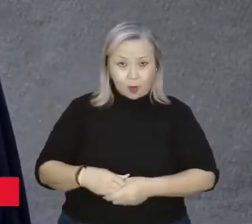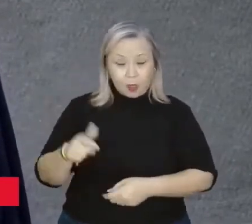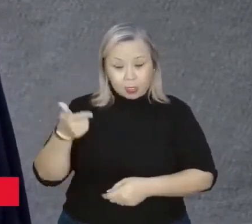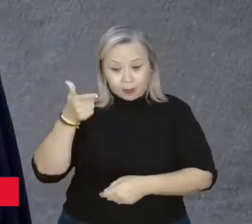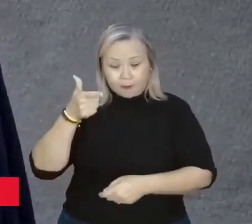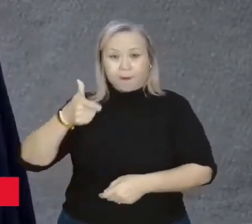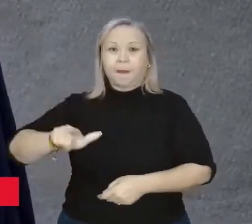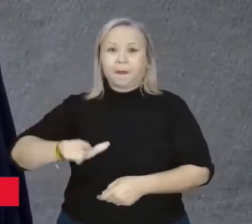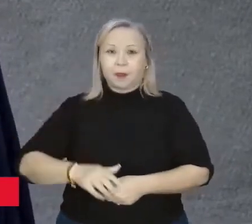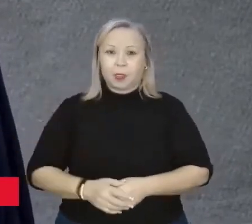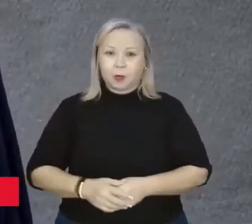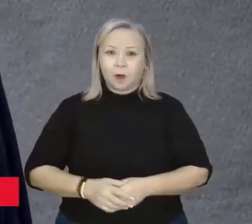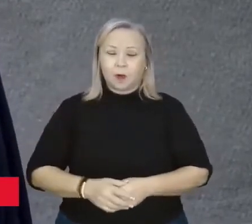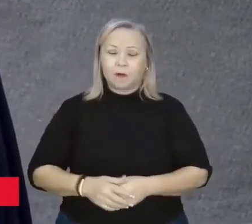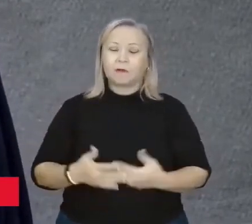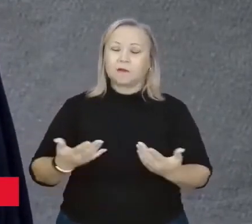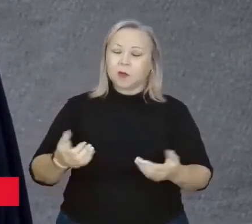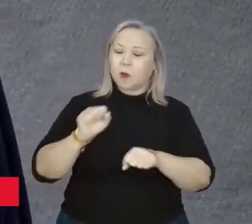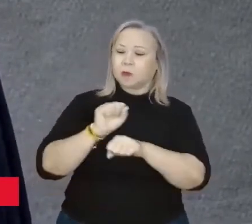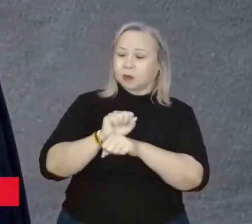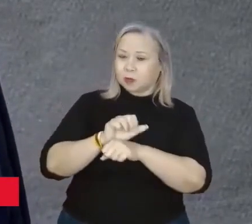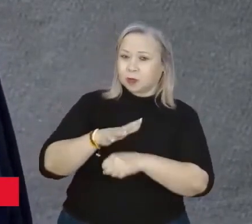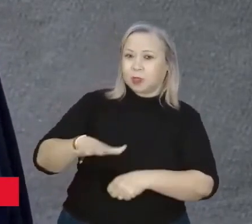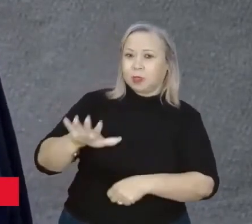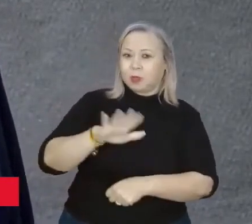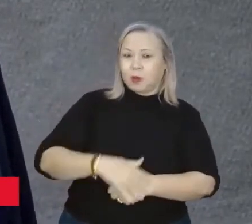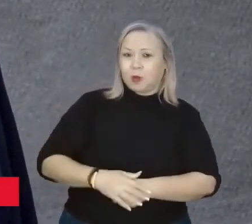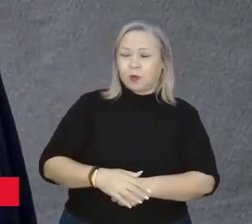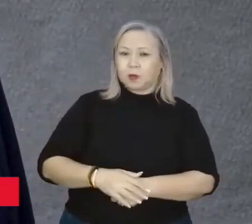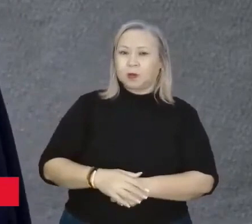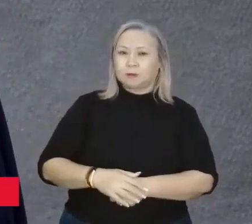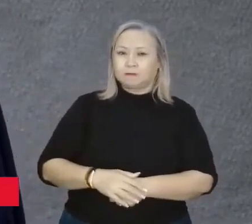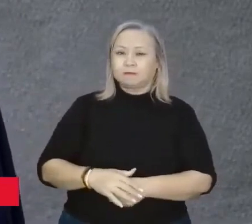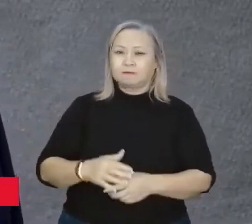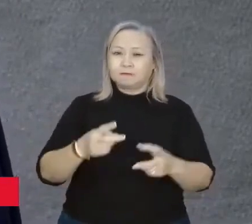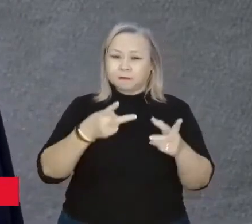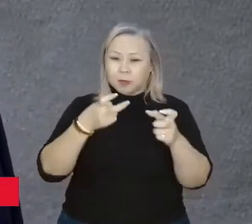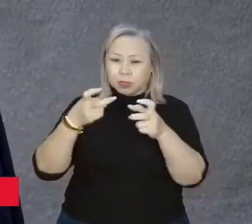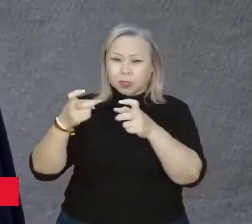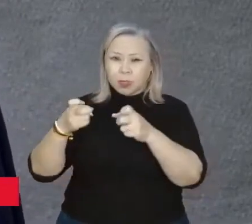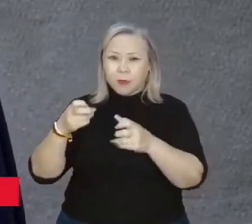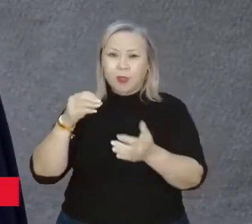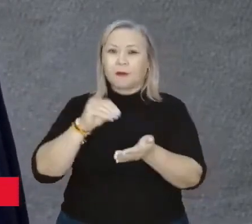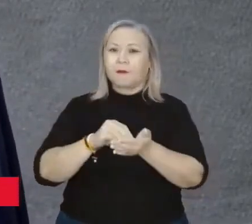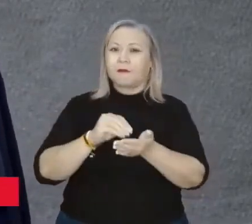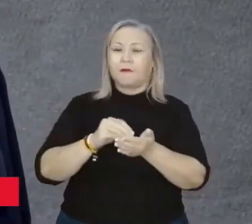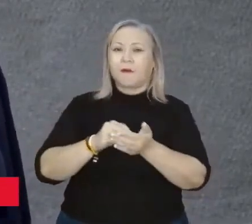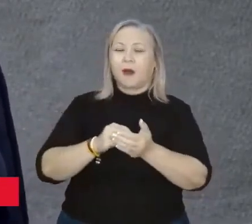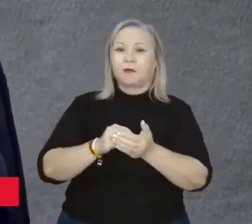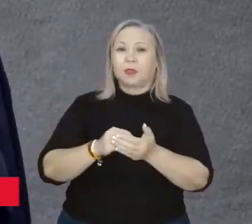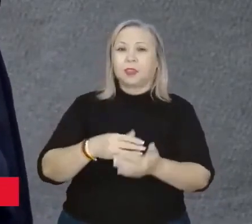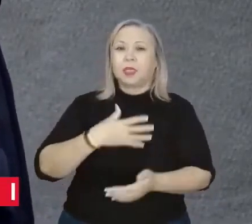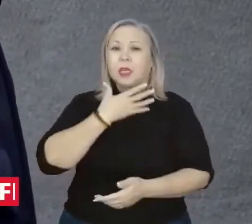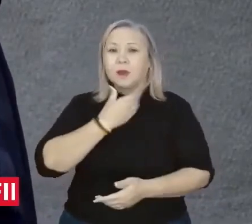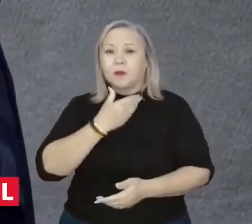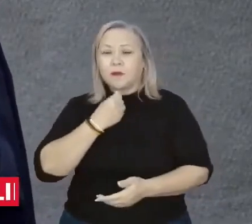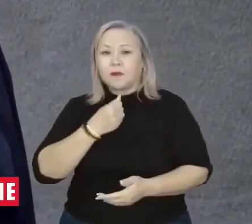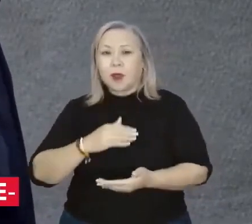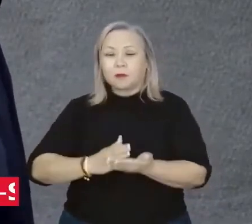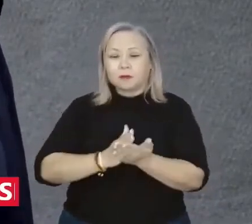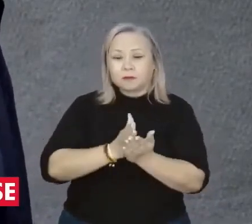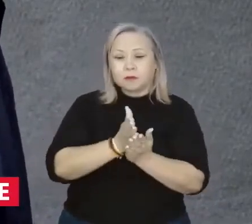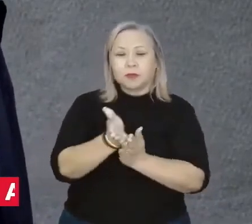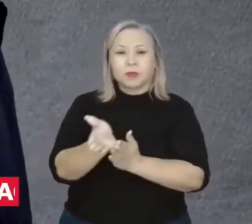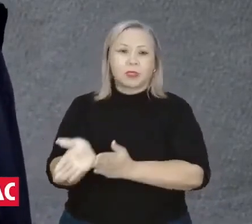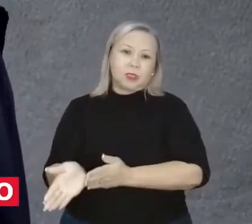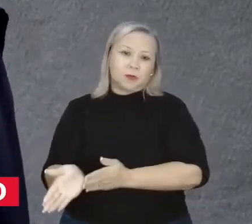vez, como era de se esperar, ficou constatada a ausência de qualquer fraude, qualquer desvio ou